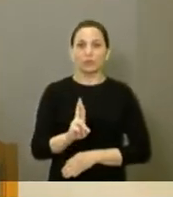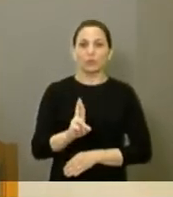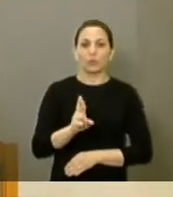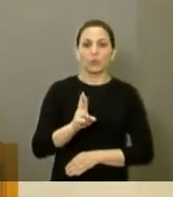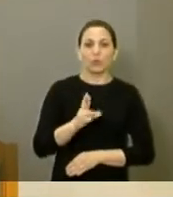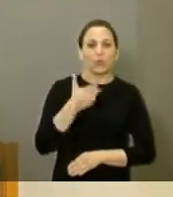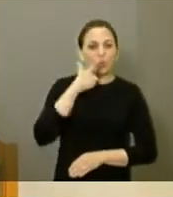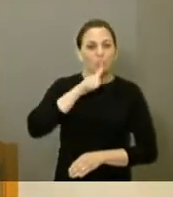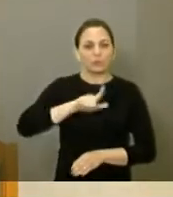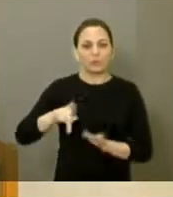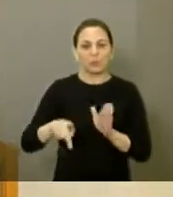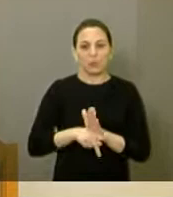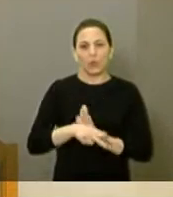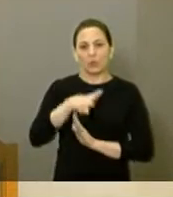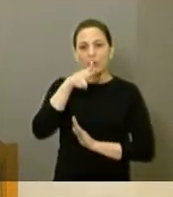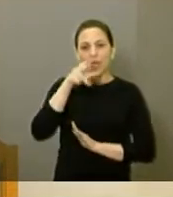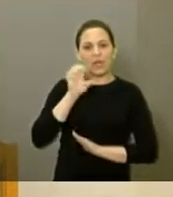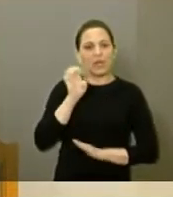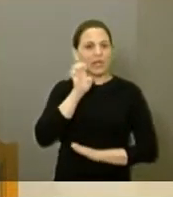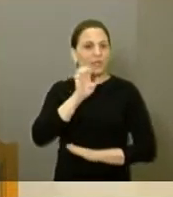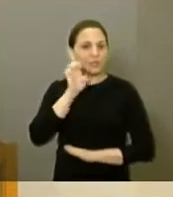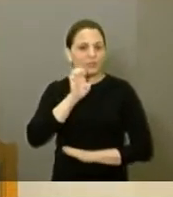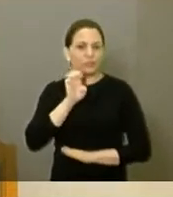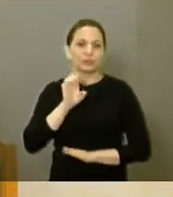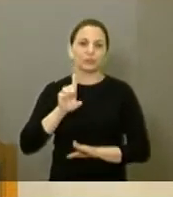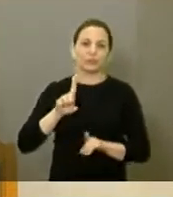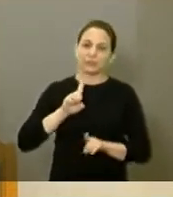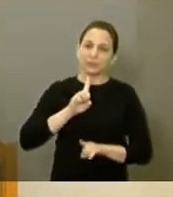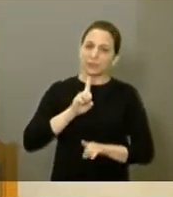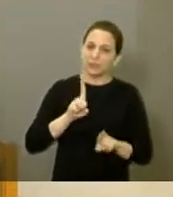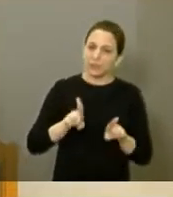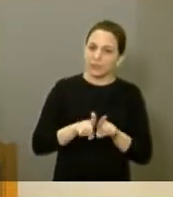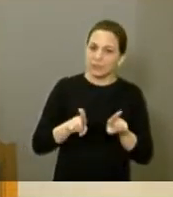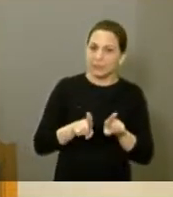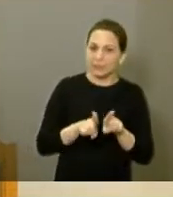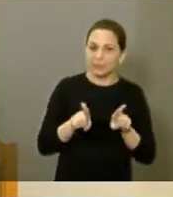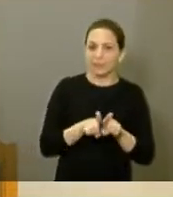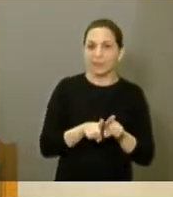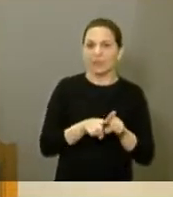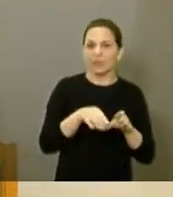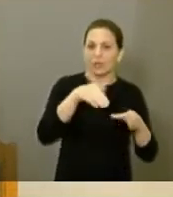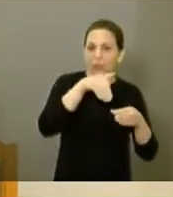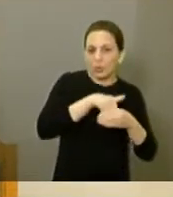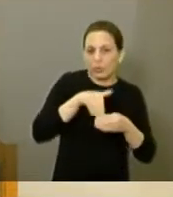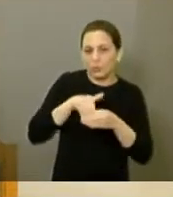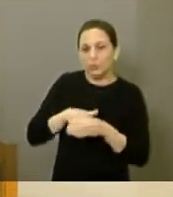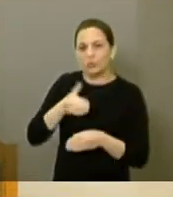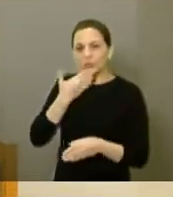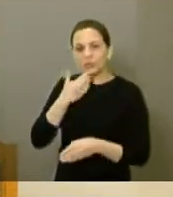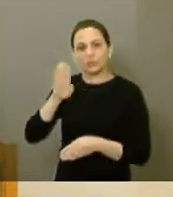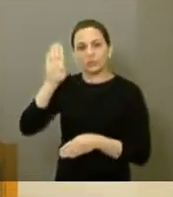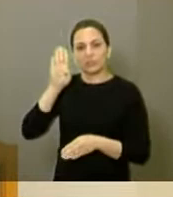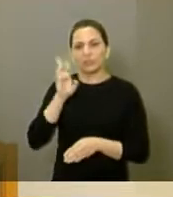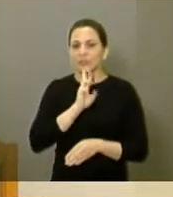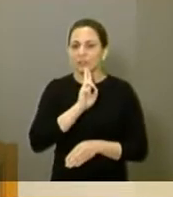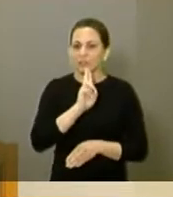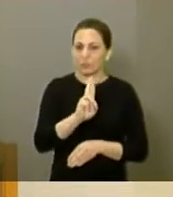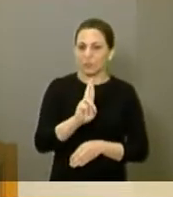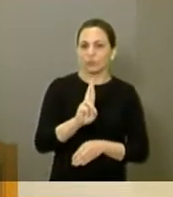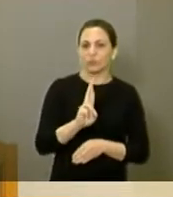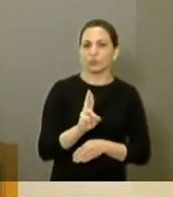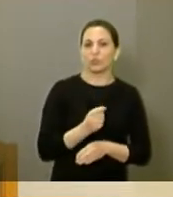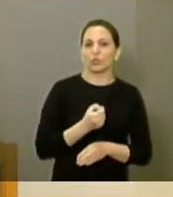edinho e assim como toda a colocação dos candidatos eu acho que respondi um pouco a